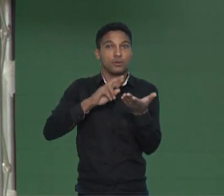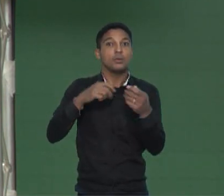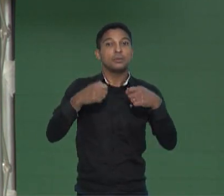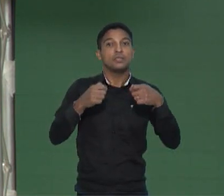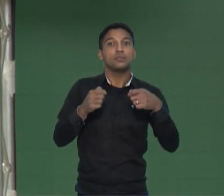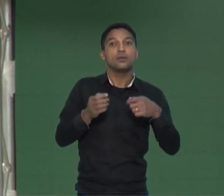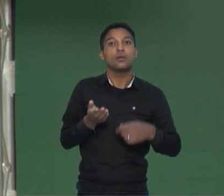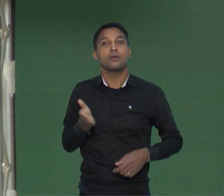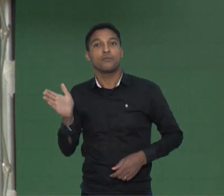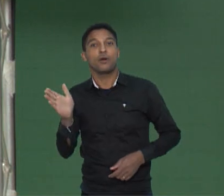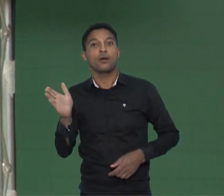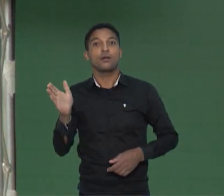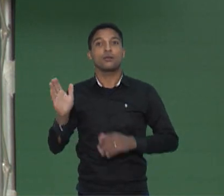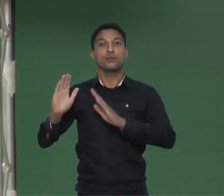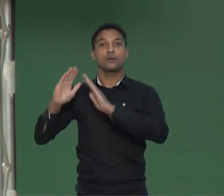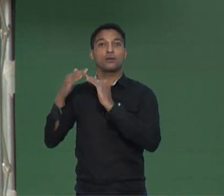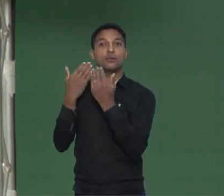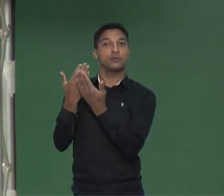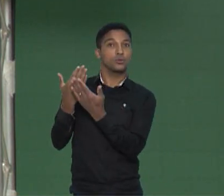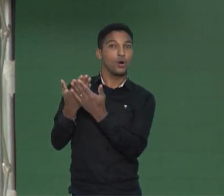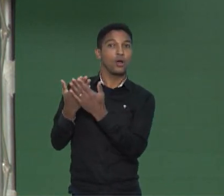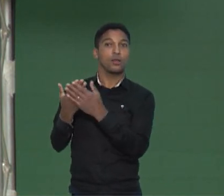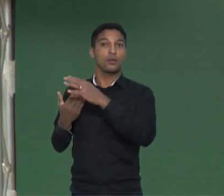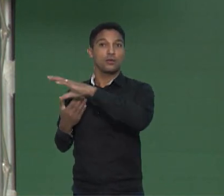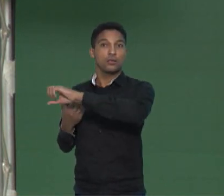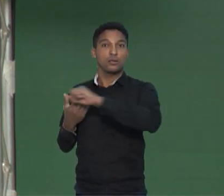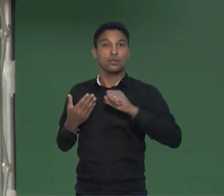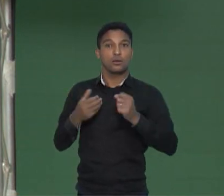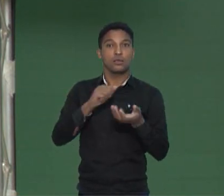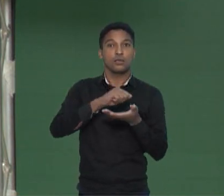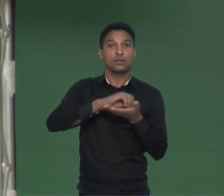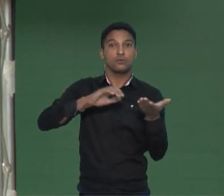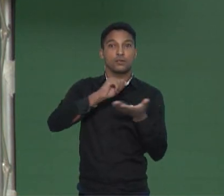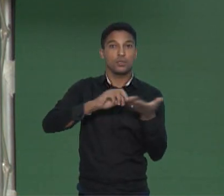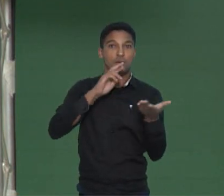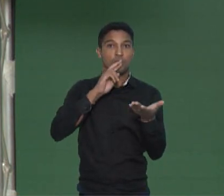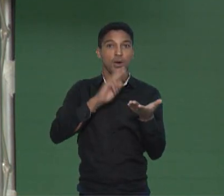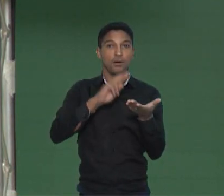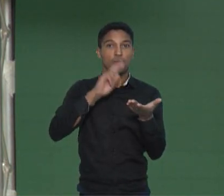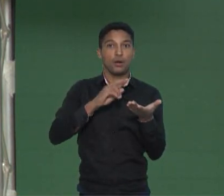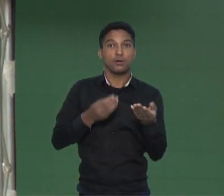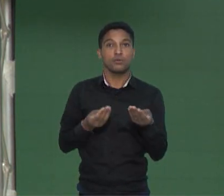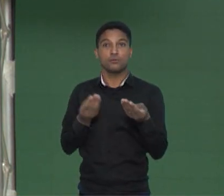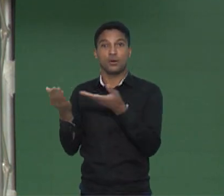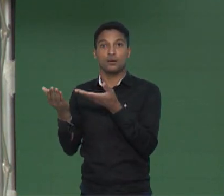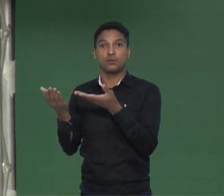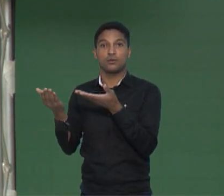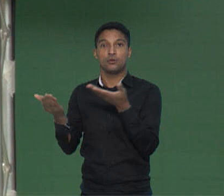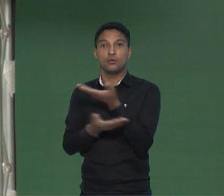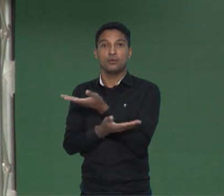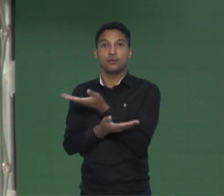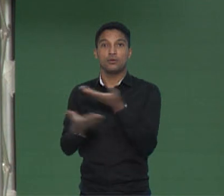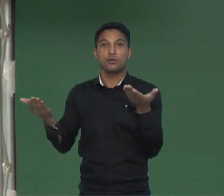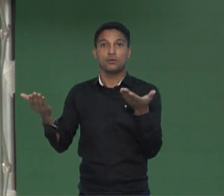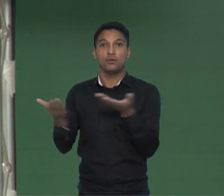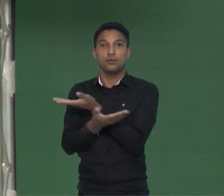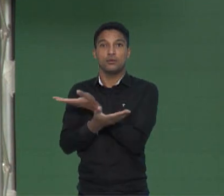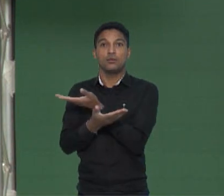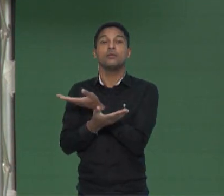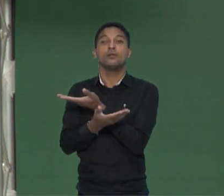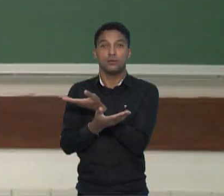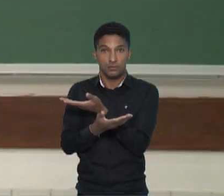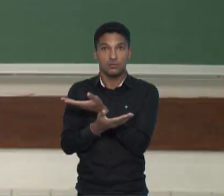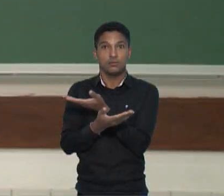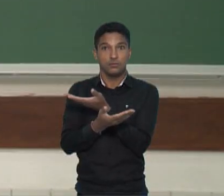faça um comentário sobre o conteúdo da aula. Se você tiver dúvida, não deixe de fazer isso. Vamos aos